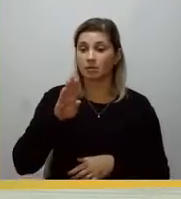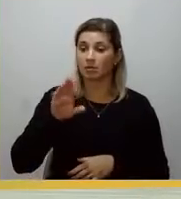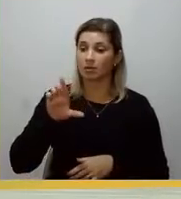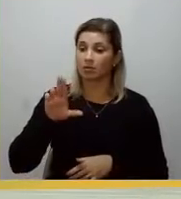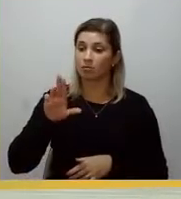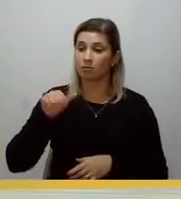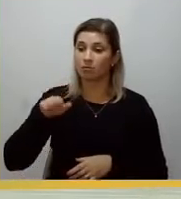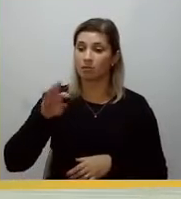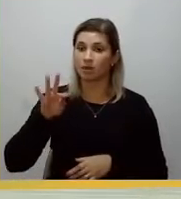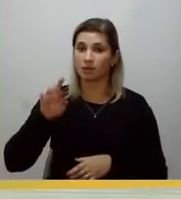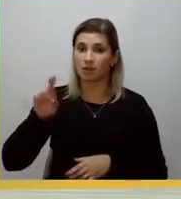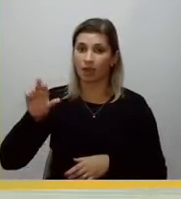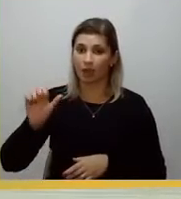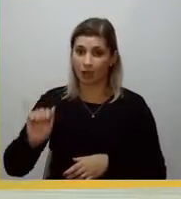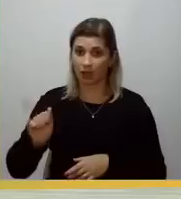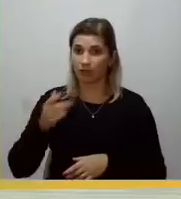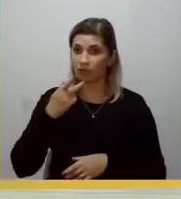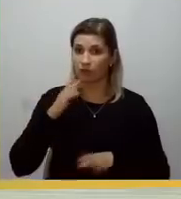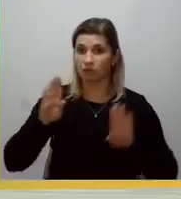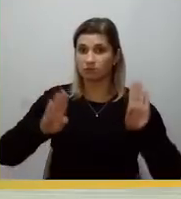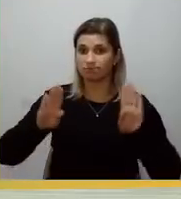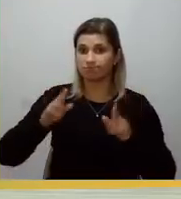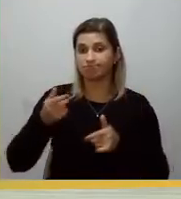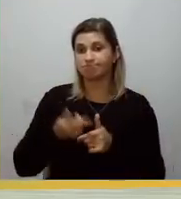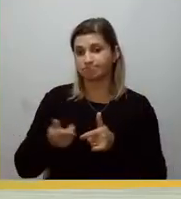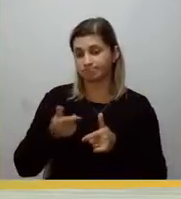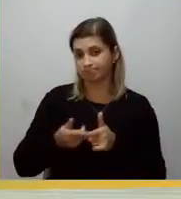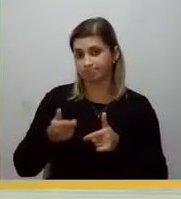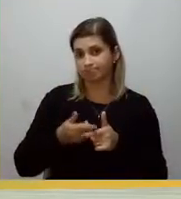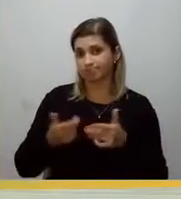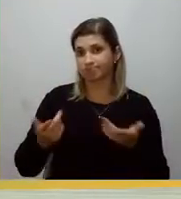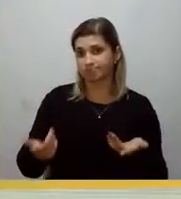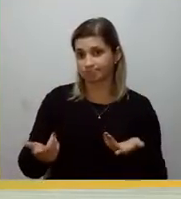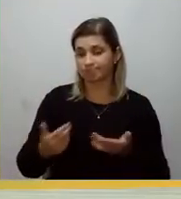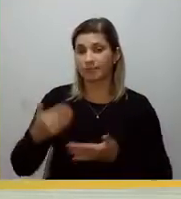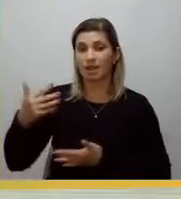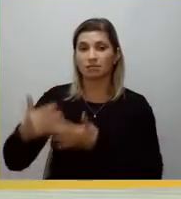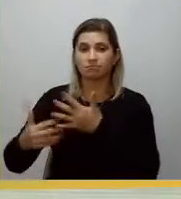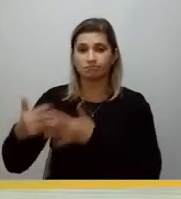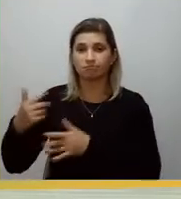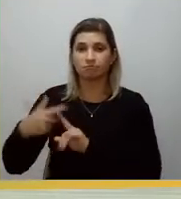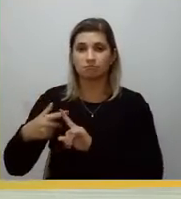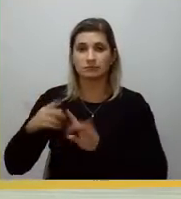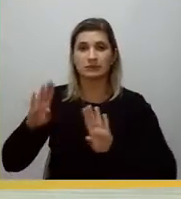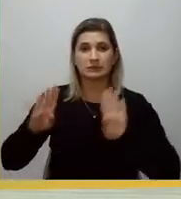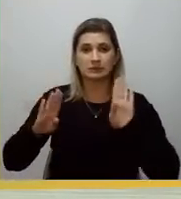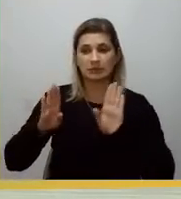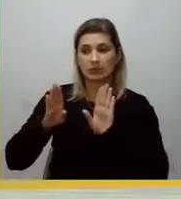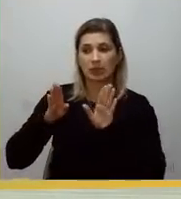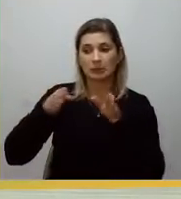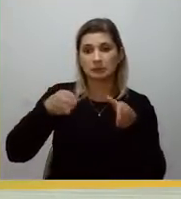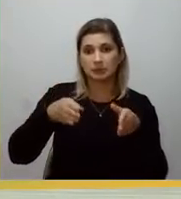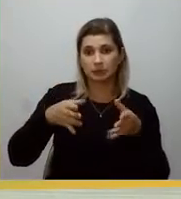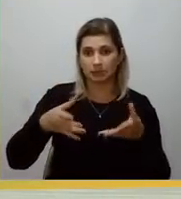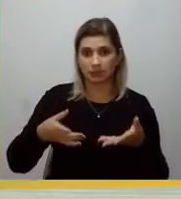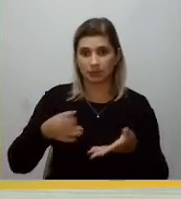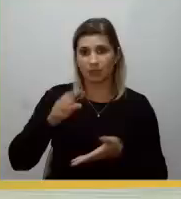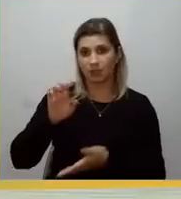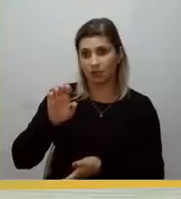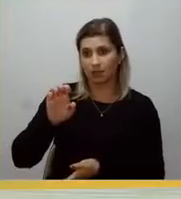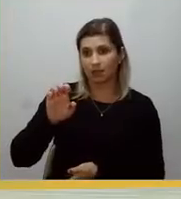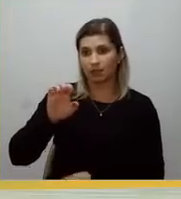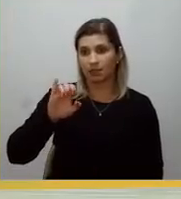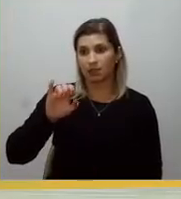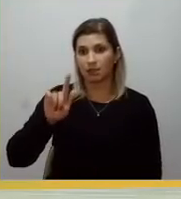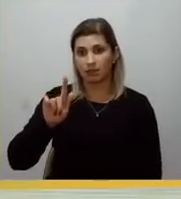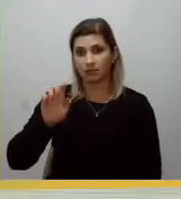que essa licitação, ela saiu prejudicada, porque essa licitação foi direcionada. A Ingepasa acabou,